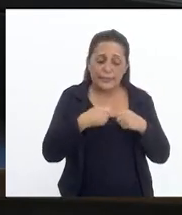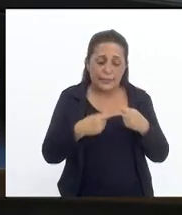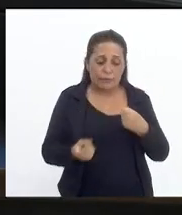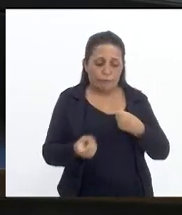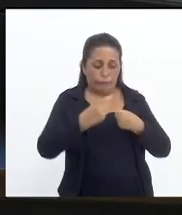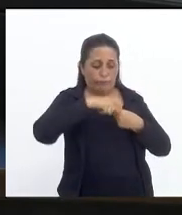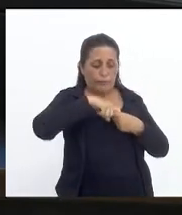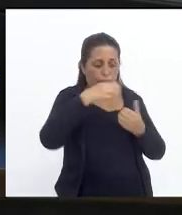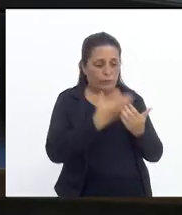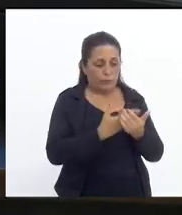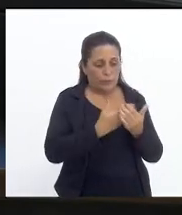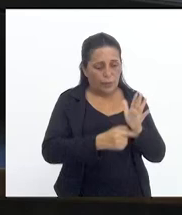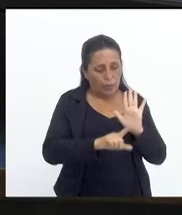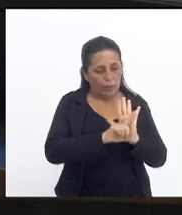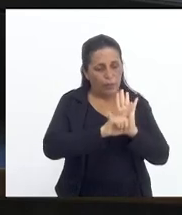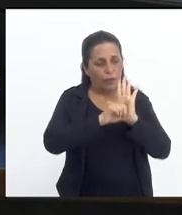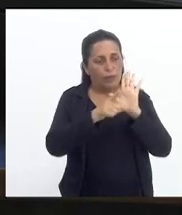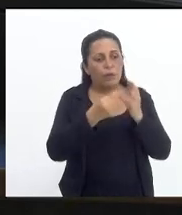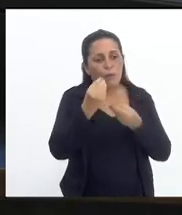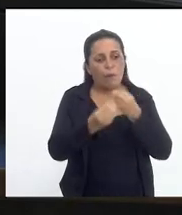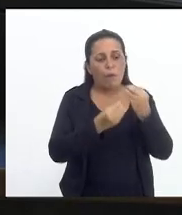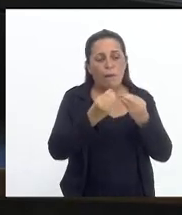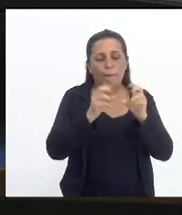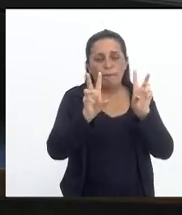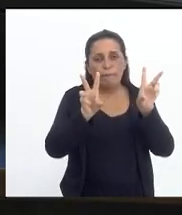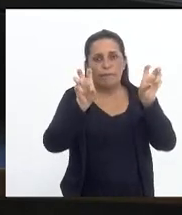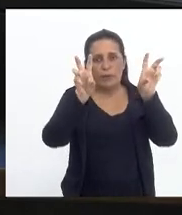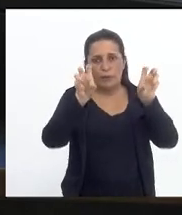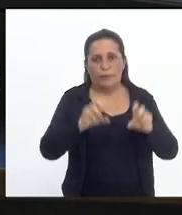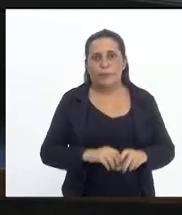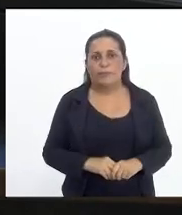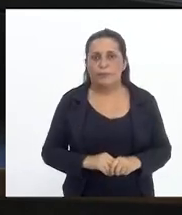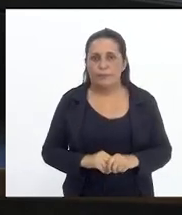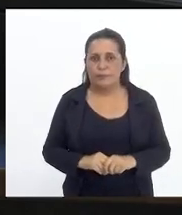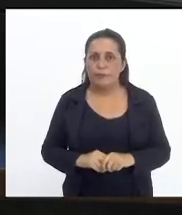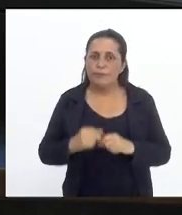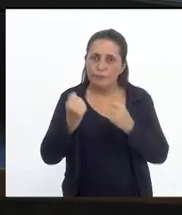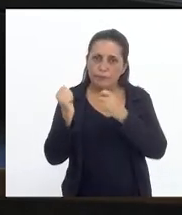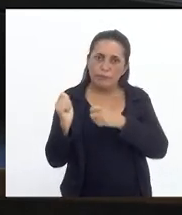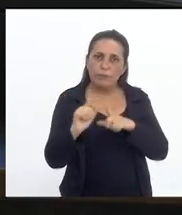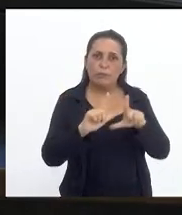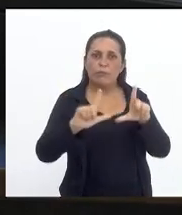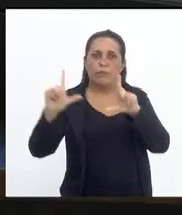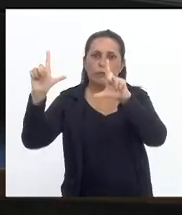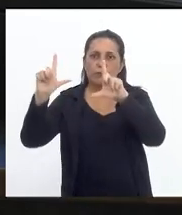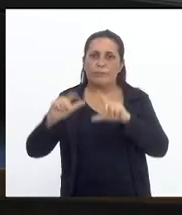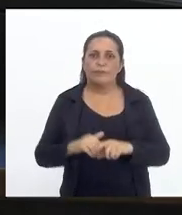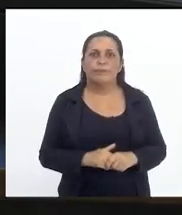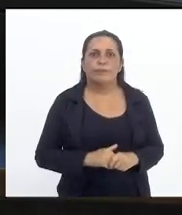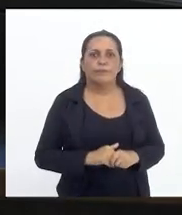todas as leis com relação a esse tema sim pode passar